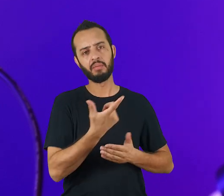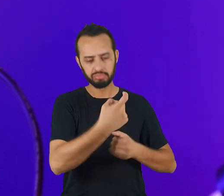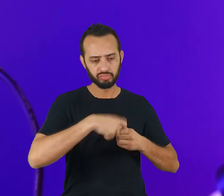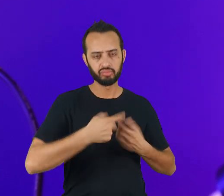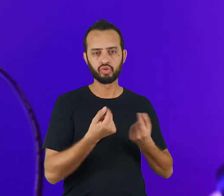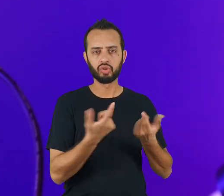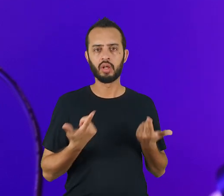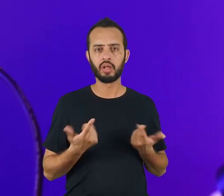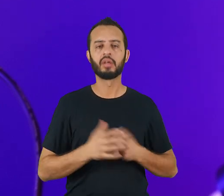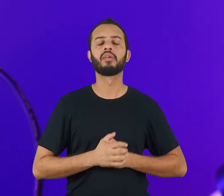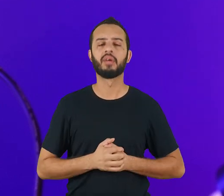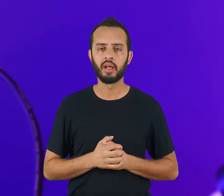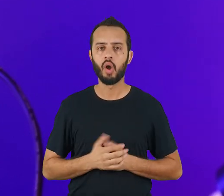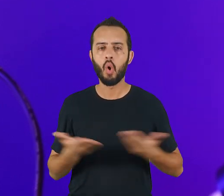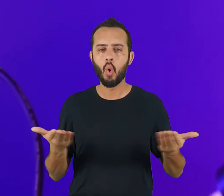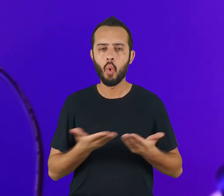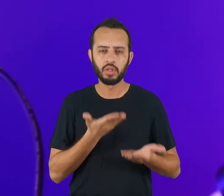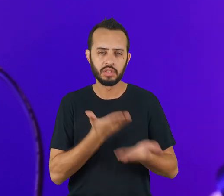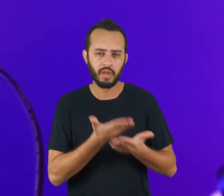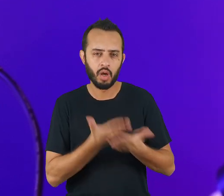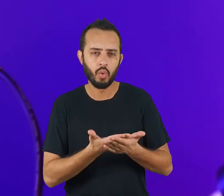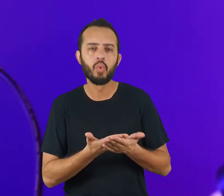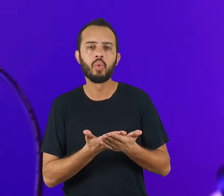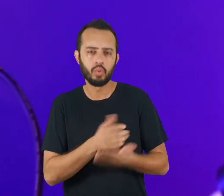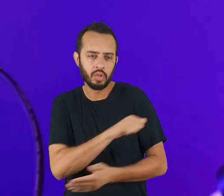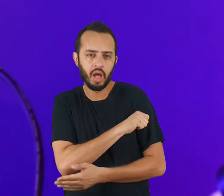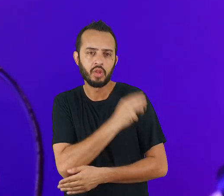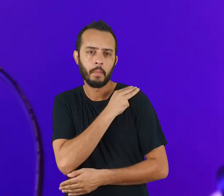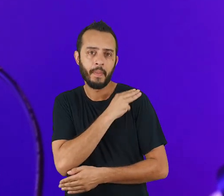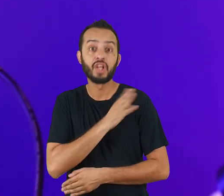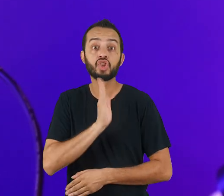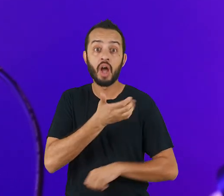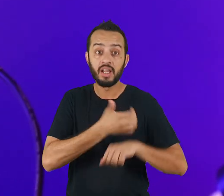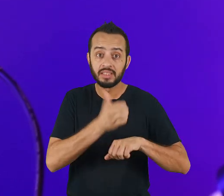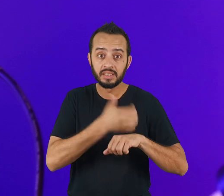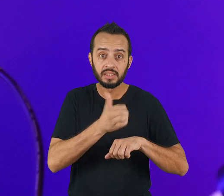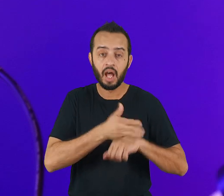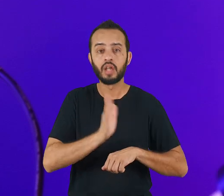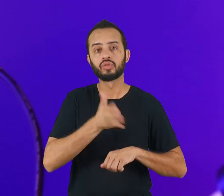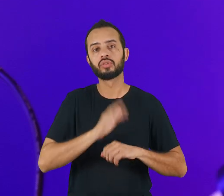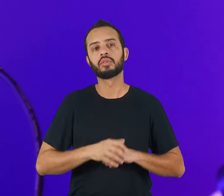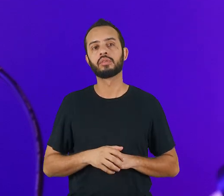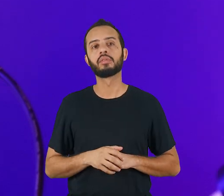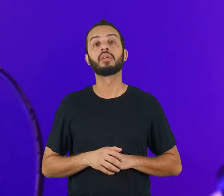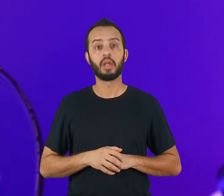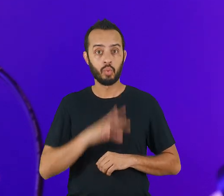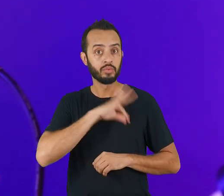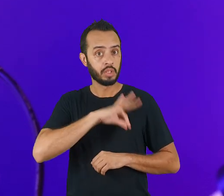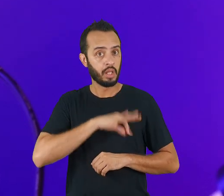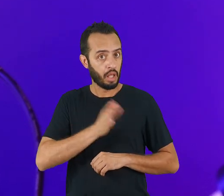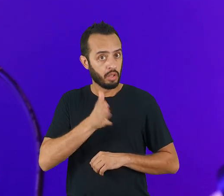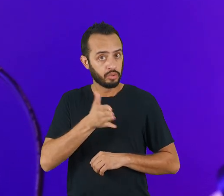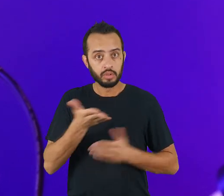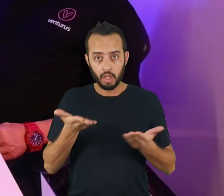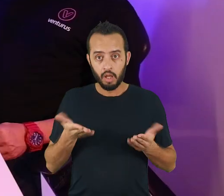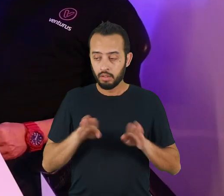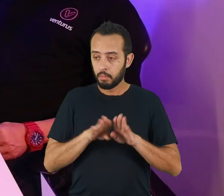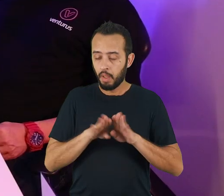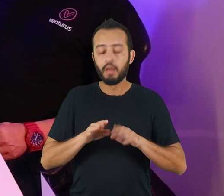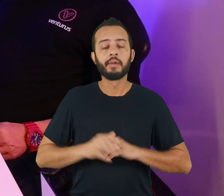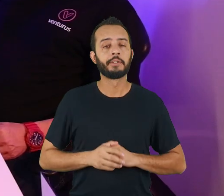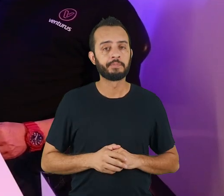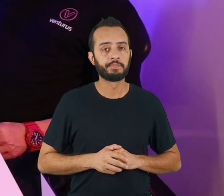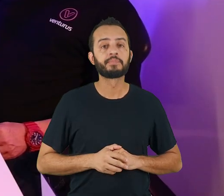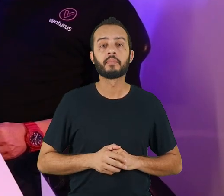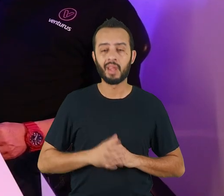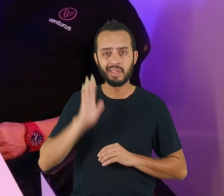vê os estudantes né em nível médio já fazendo estágio né então assim estágio remunerado muitas vezes